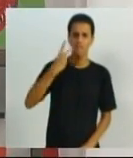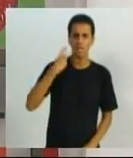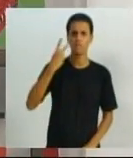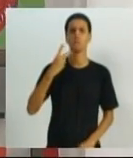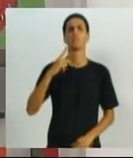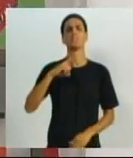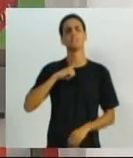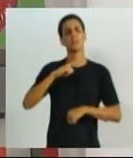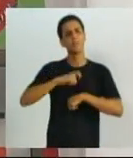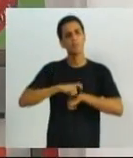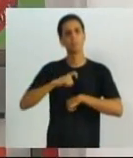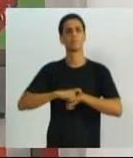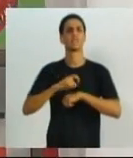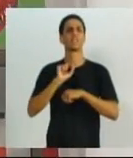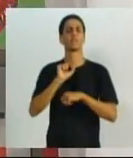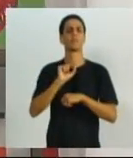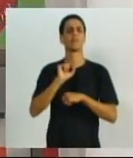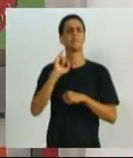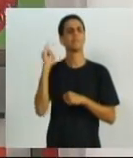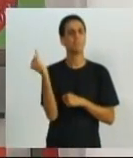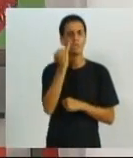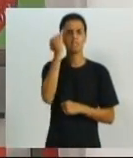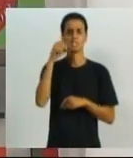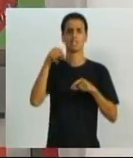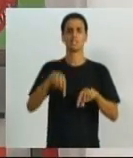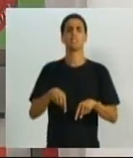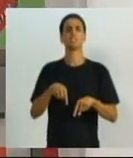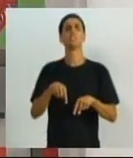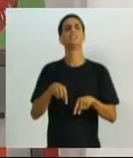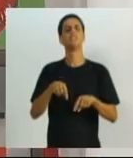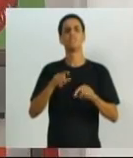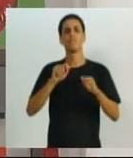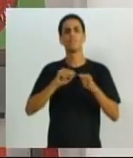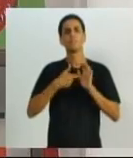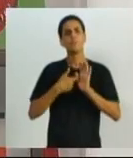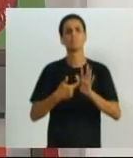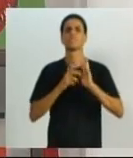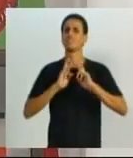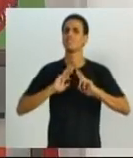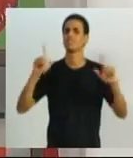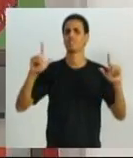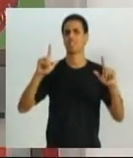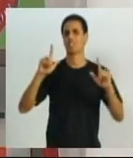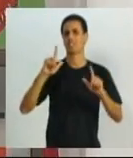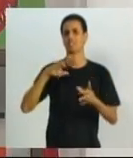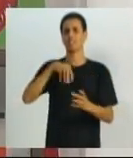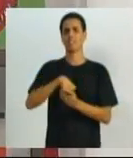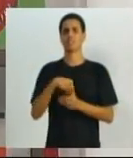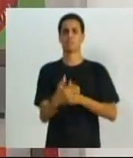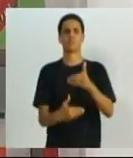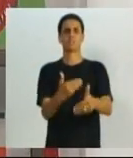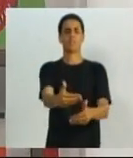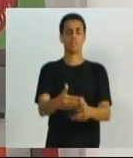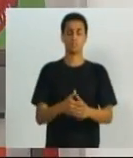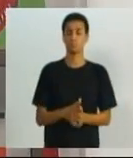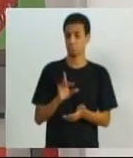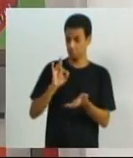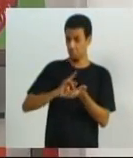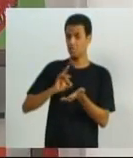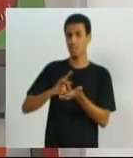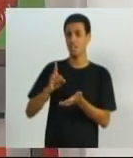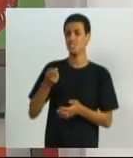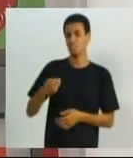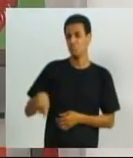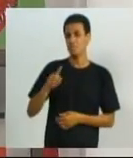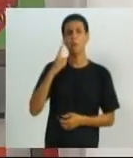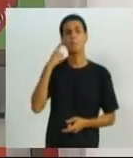uma oportunidade ímpar em Blumenau de fazer diferente dentro de um processo interno. E perfeitamente, Vanderlei, nós não precisamos de